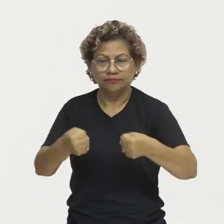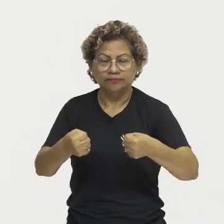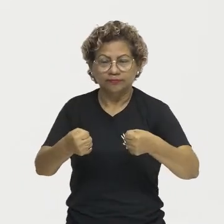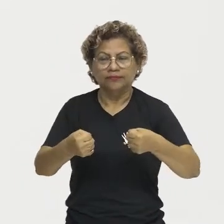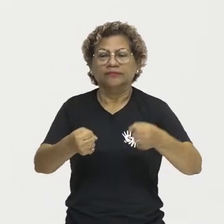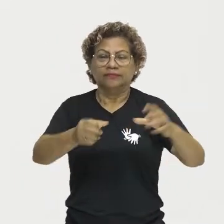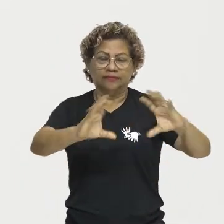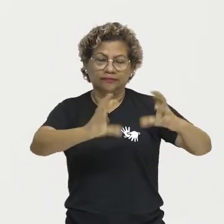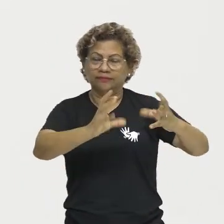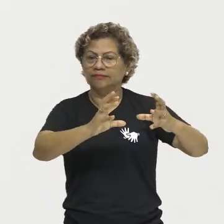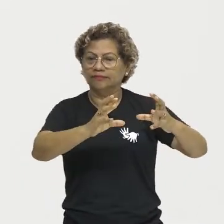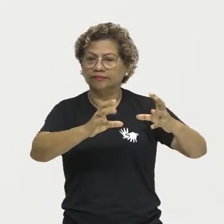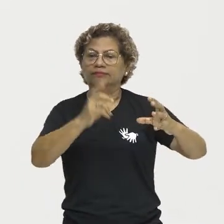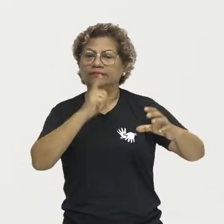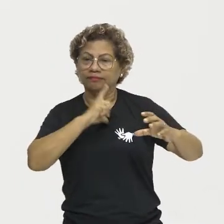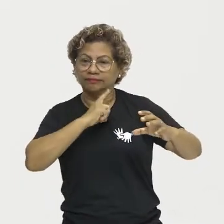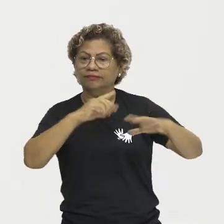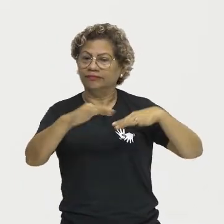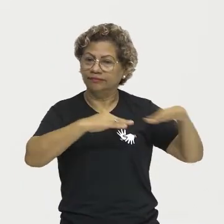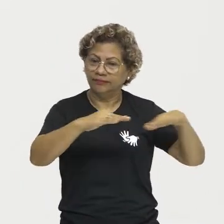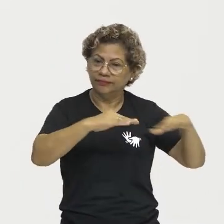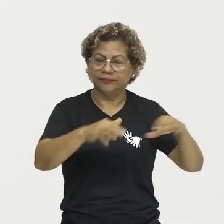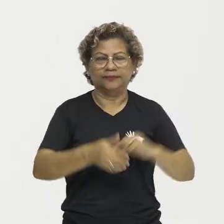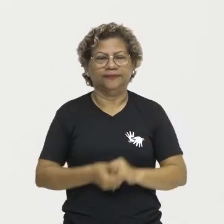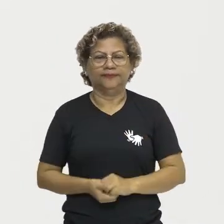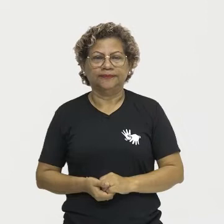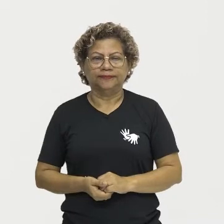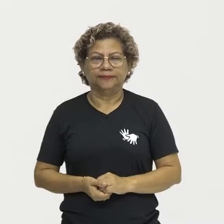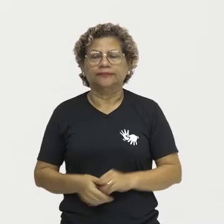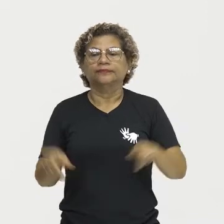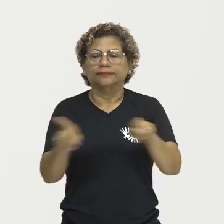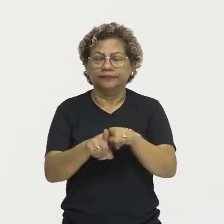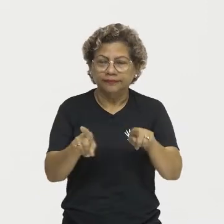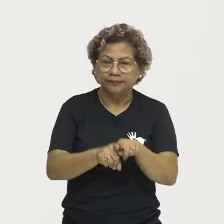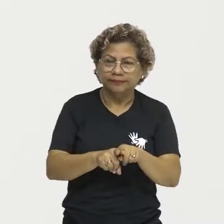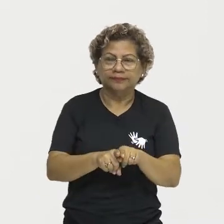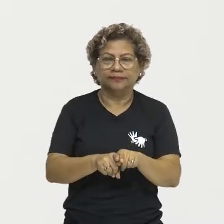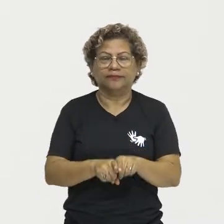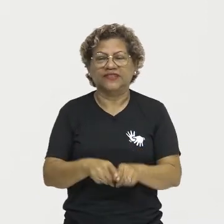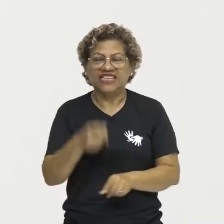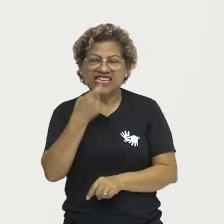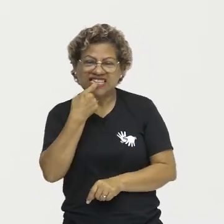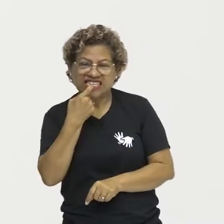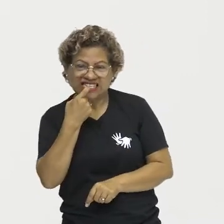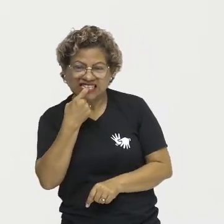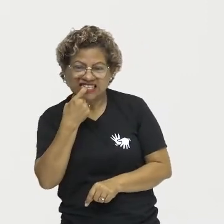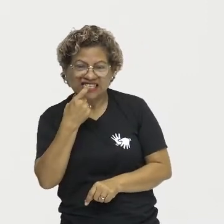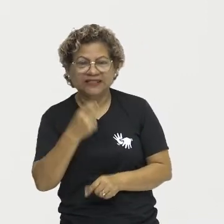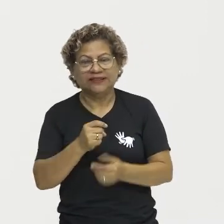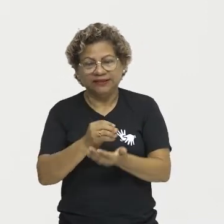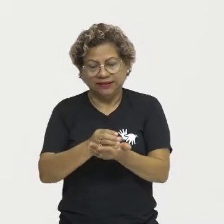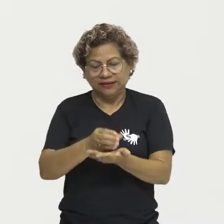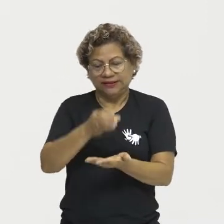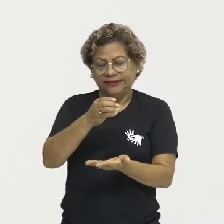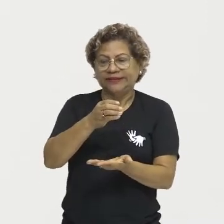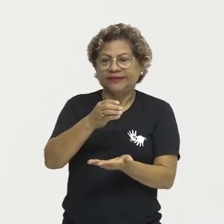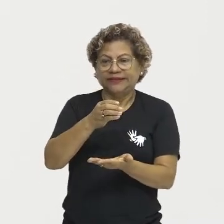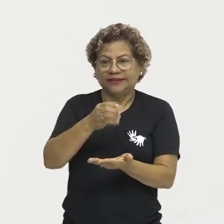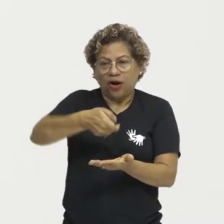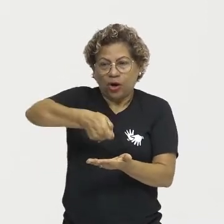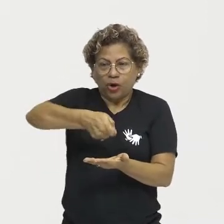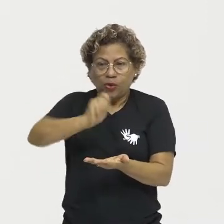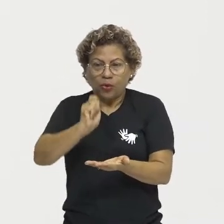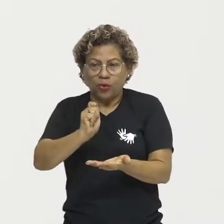ele se movimentar. Também temos aí o exemplo da deformação. Você vê as latinhas amassadas na